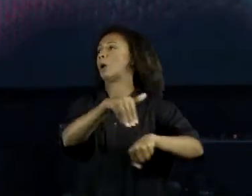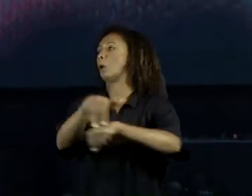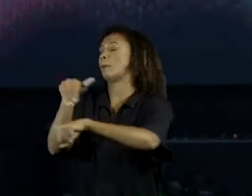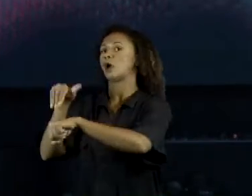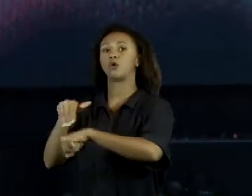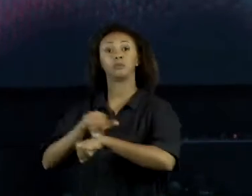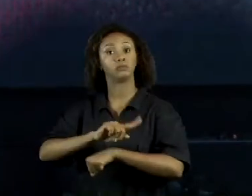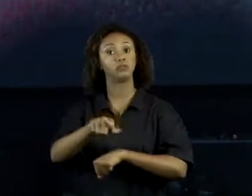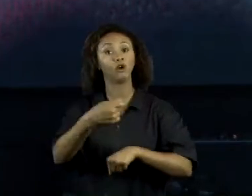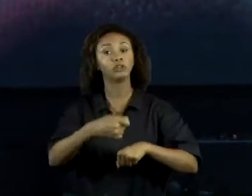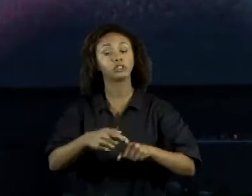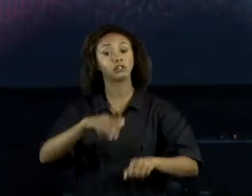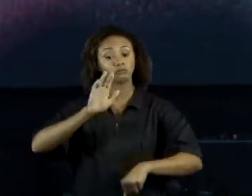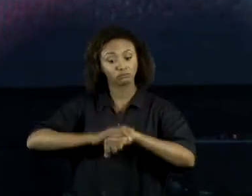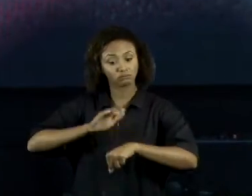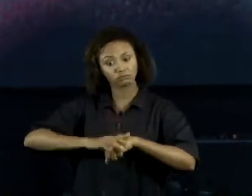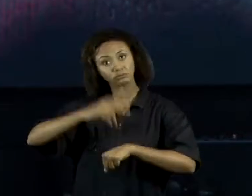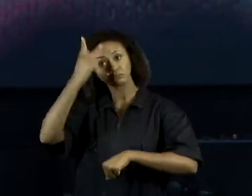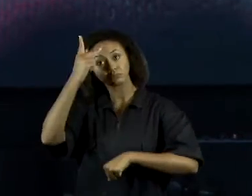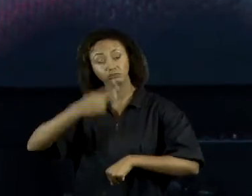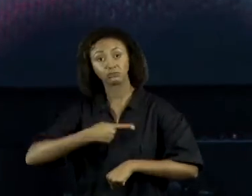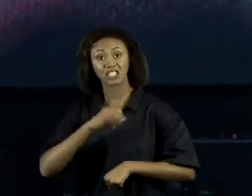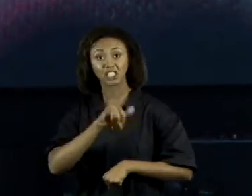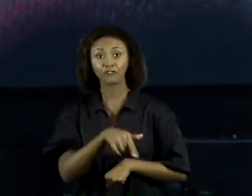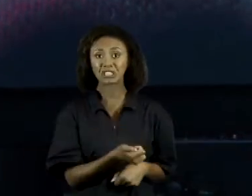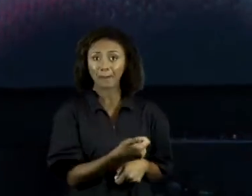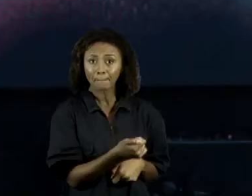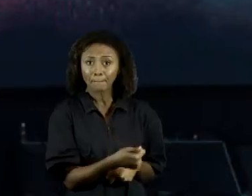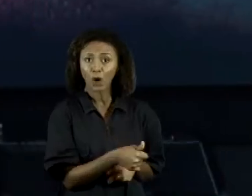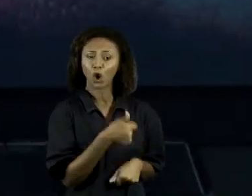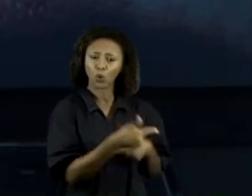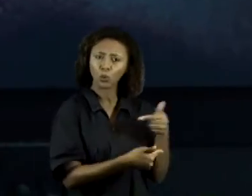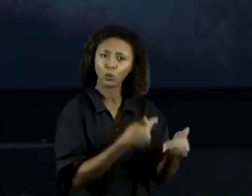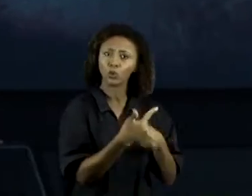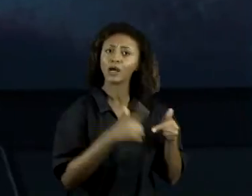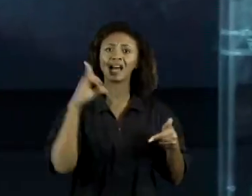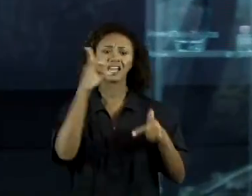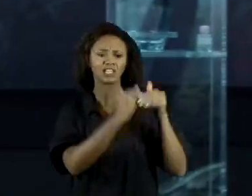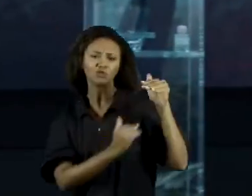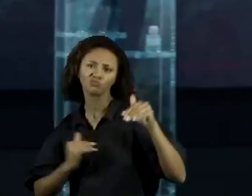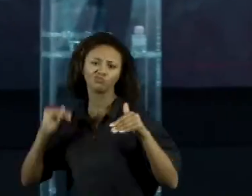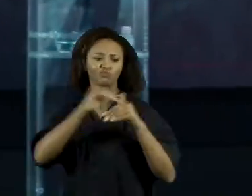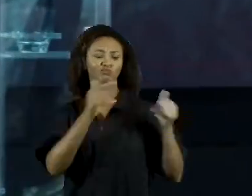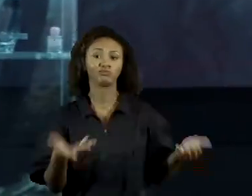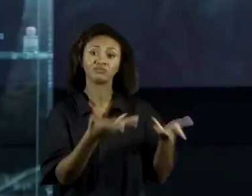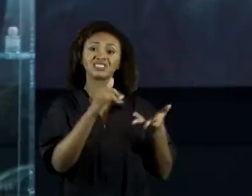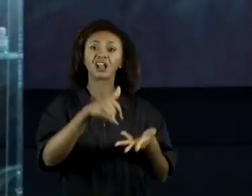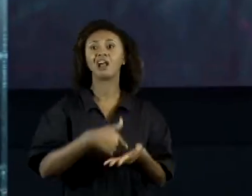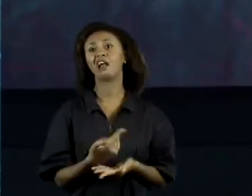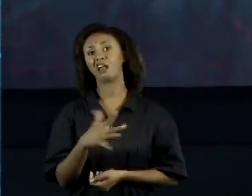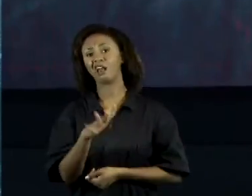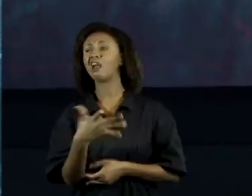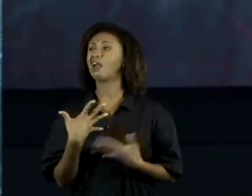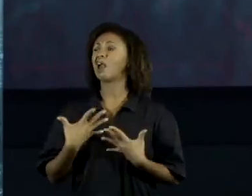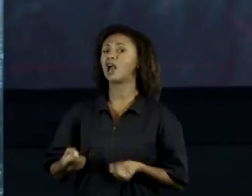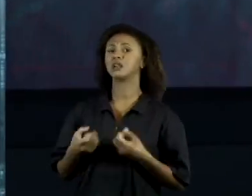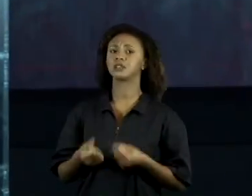pouco, sobre o muito o colocarei. Pessoas que se contentam com a média são medíocres.